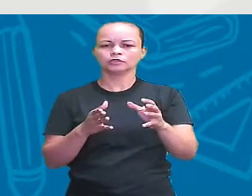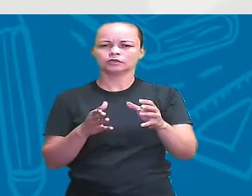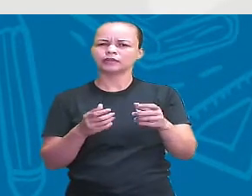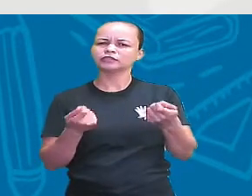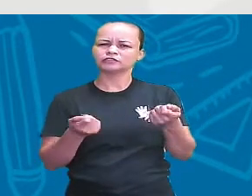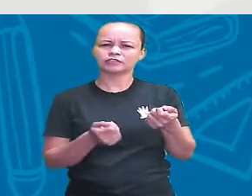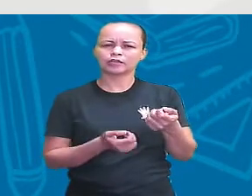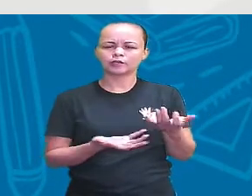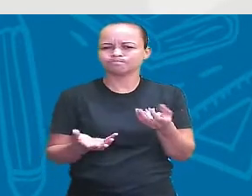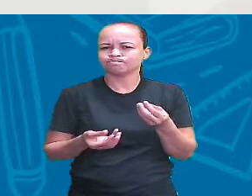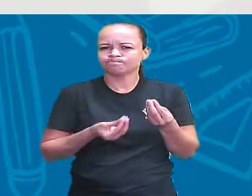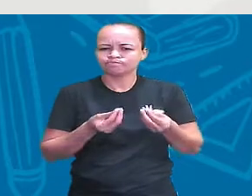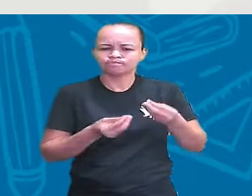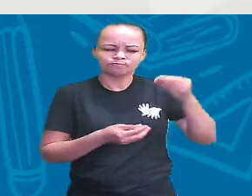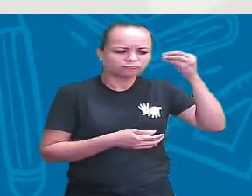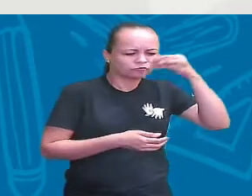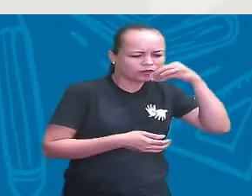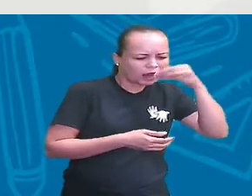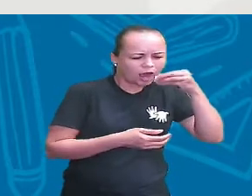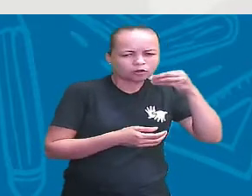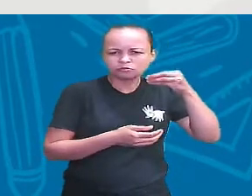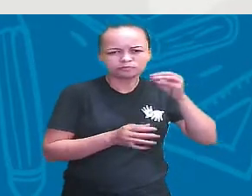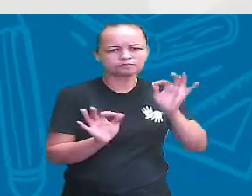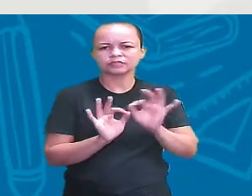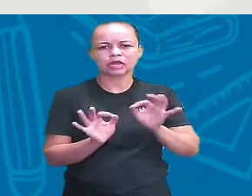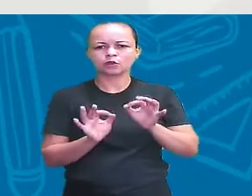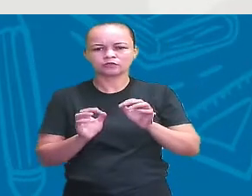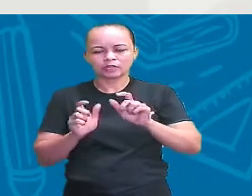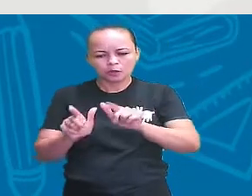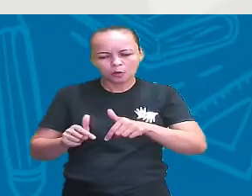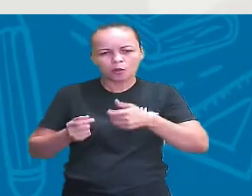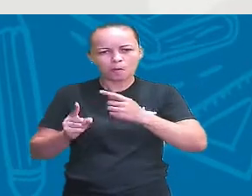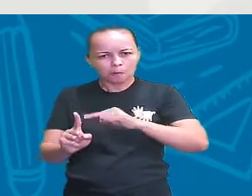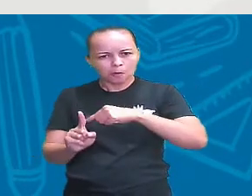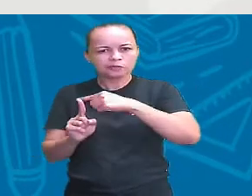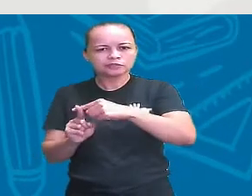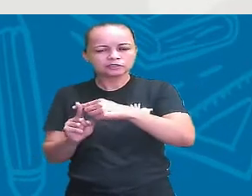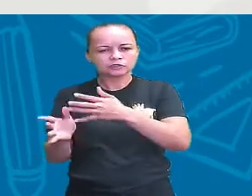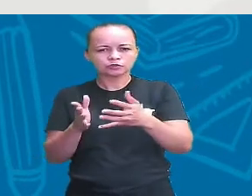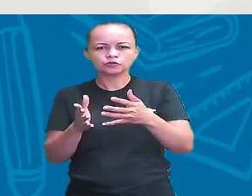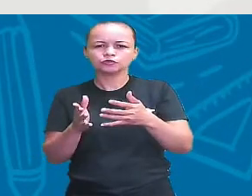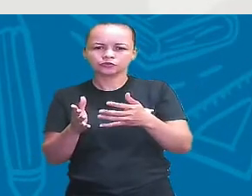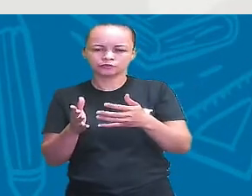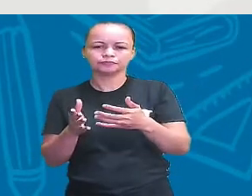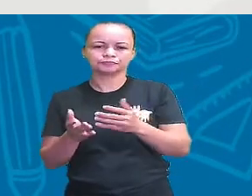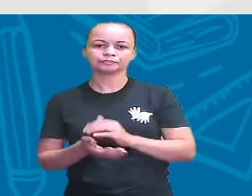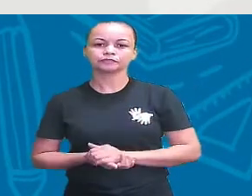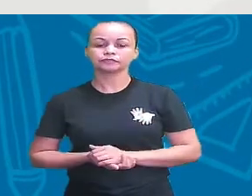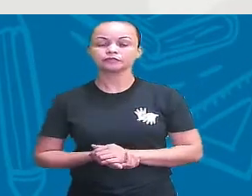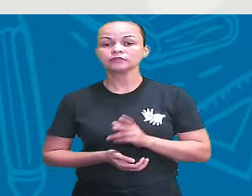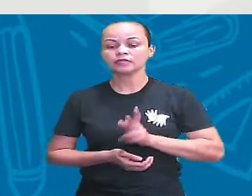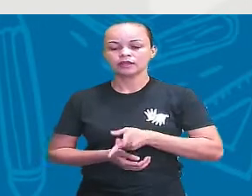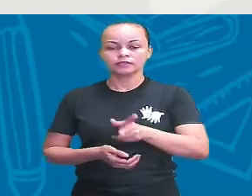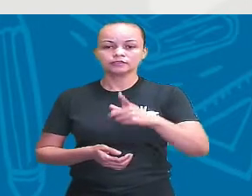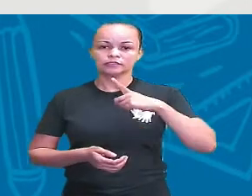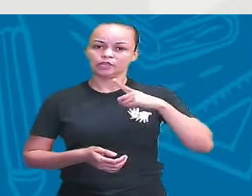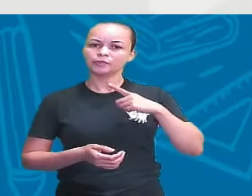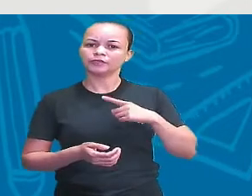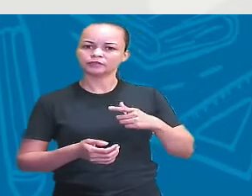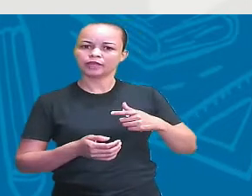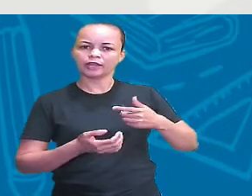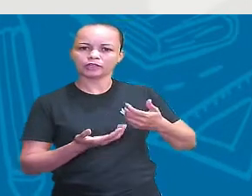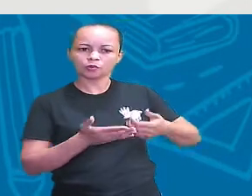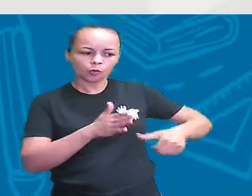fracasso, sempre tem um legado que é saudável, positivo, dialético, dialógico, porque sempre tem seus prós e